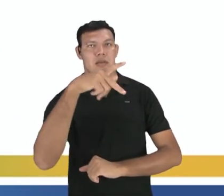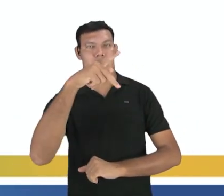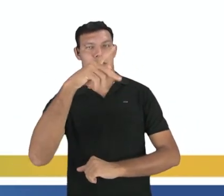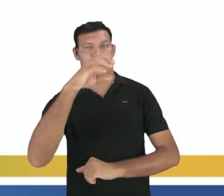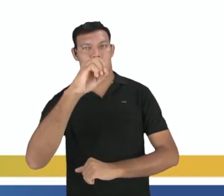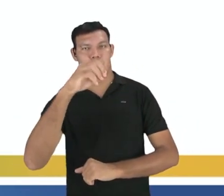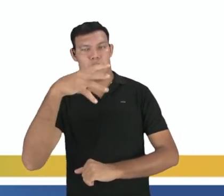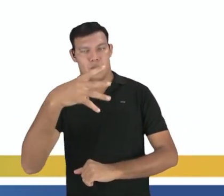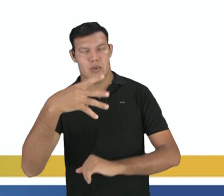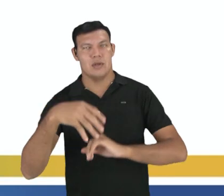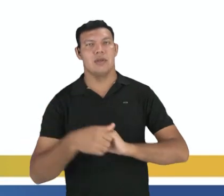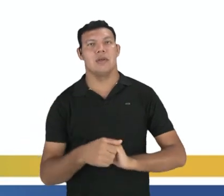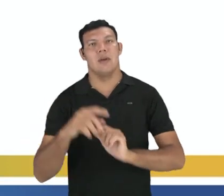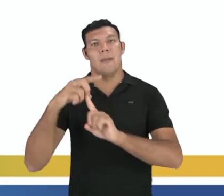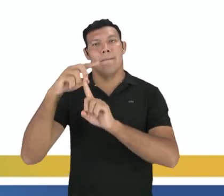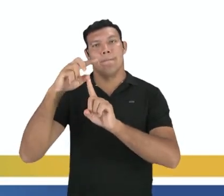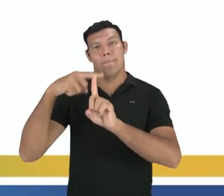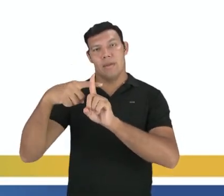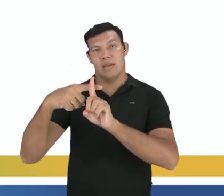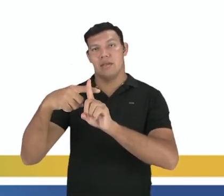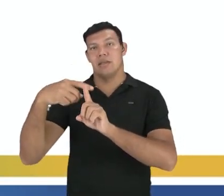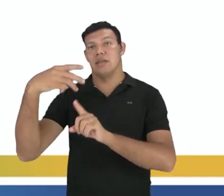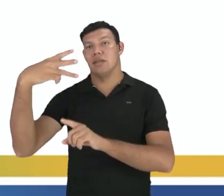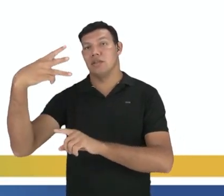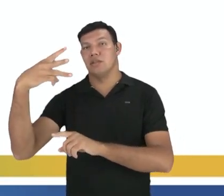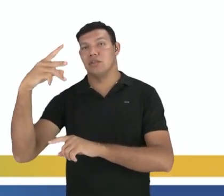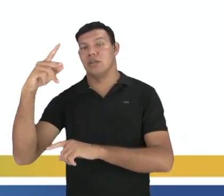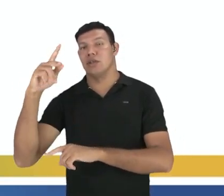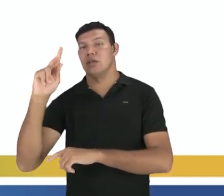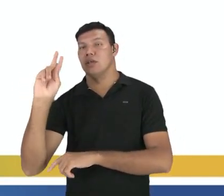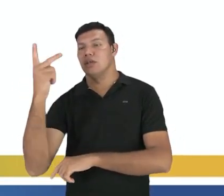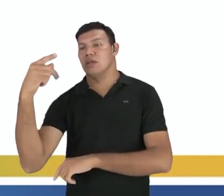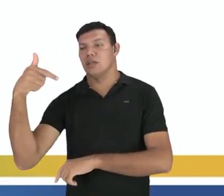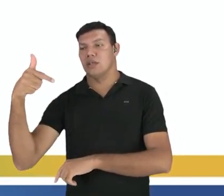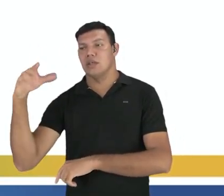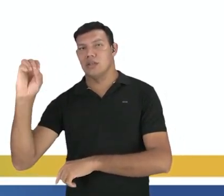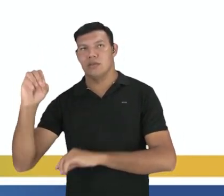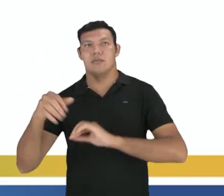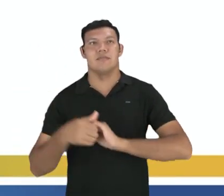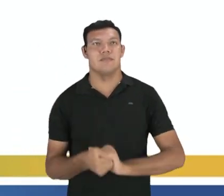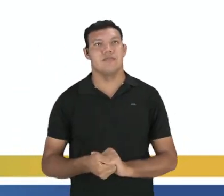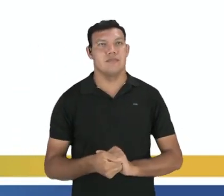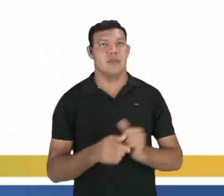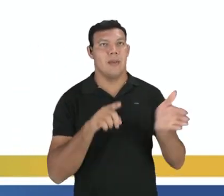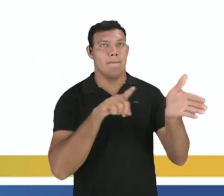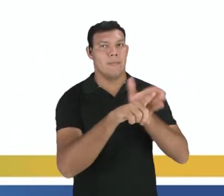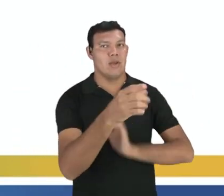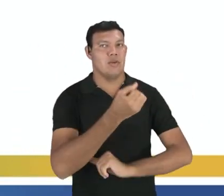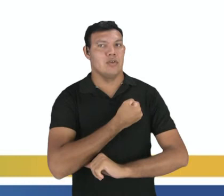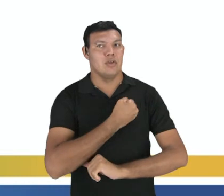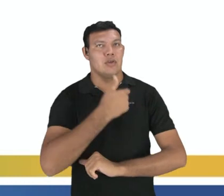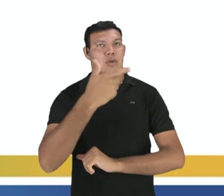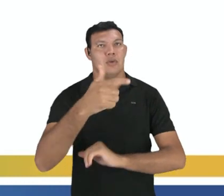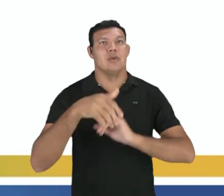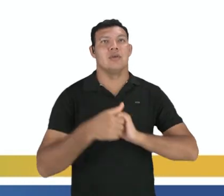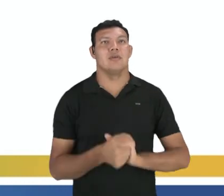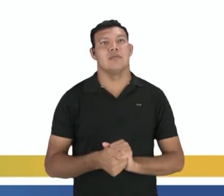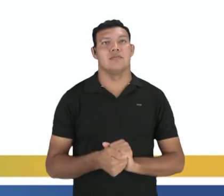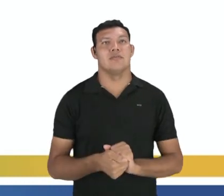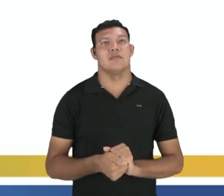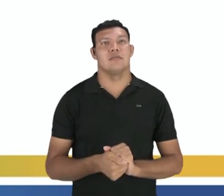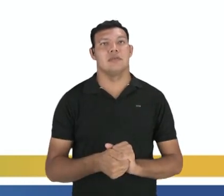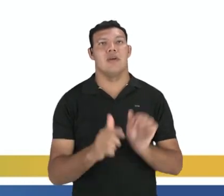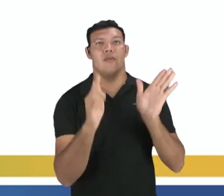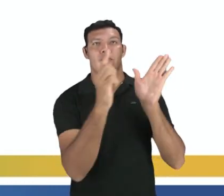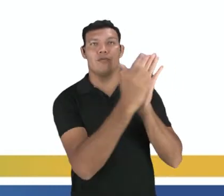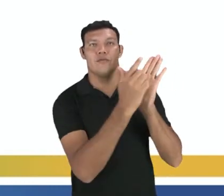ok? Questão 2. Qual a função dos ácidos para o alívio das dores ou